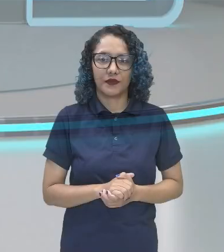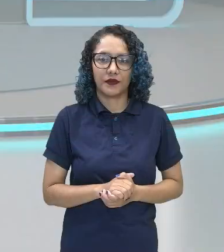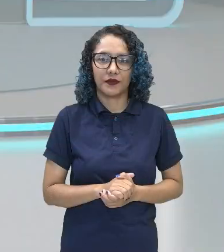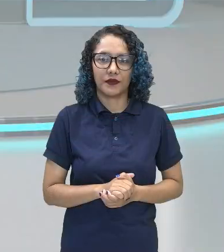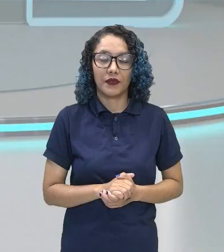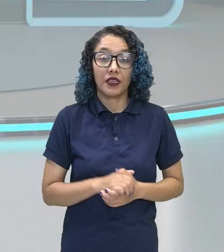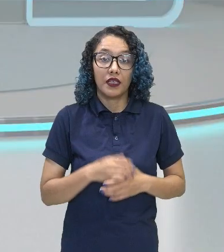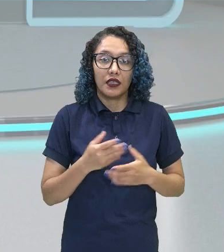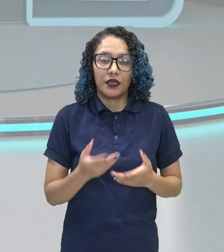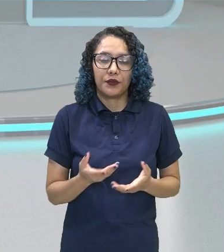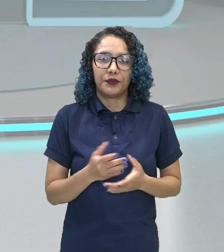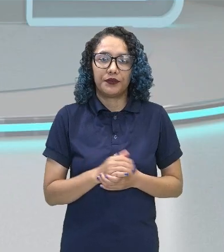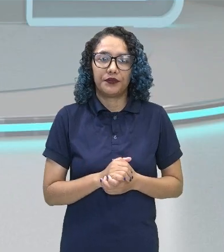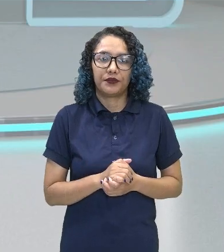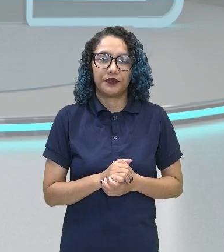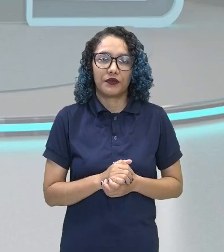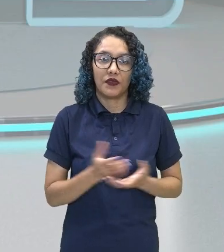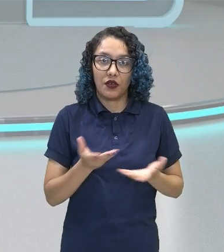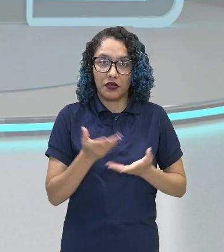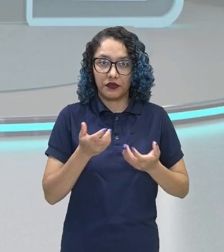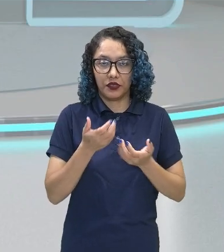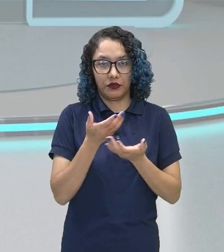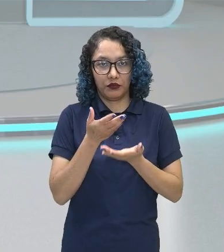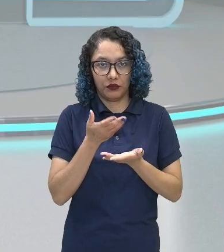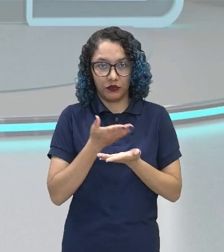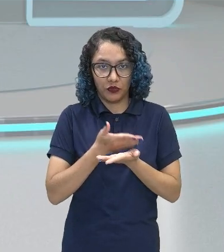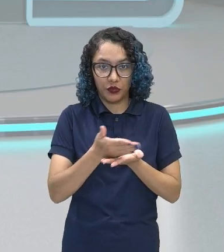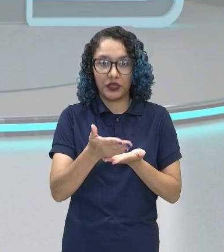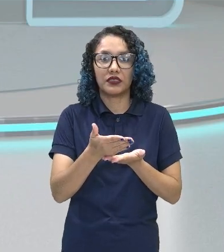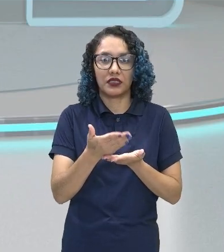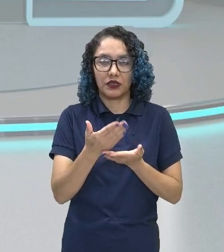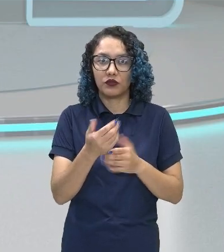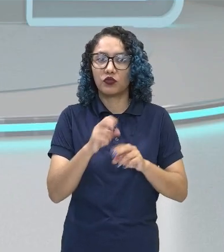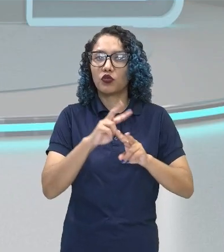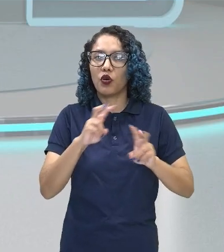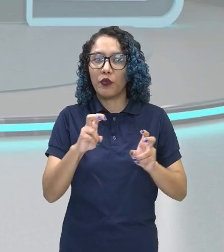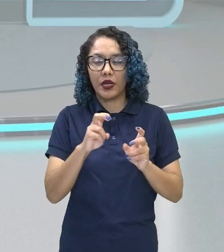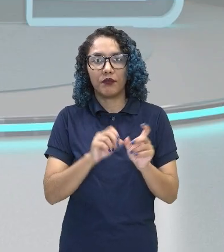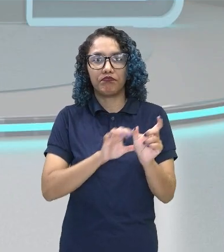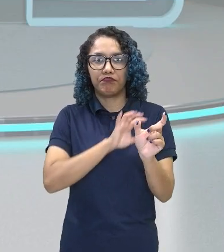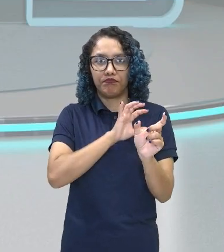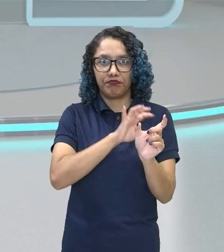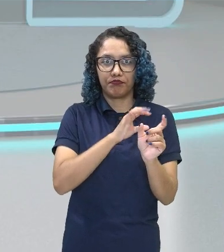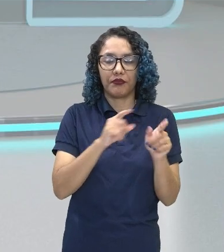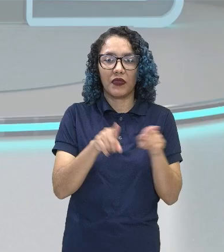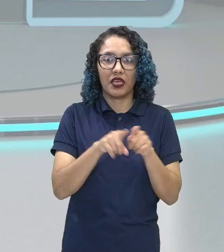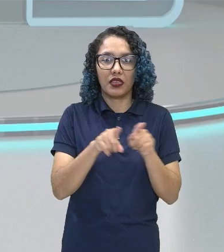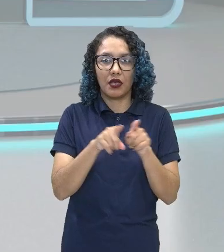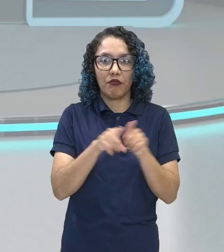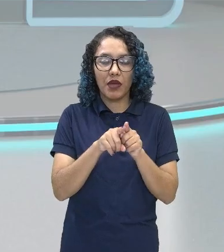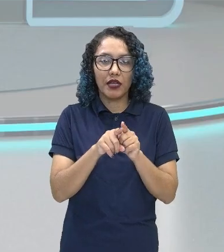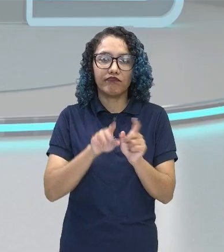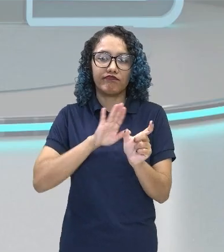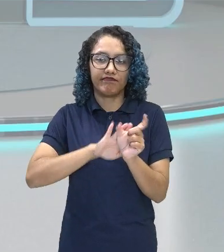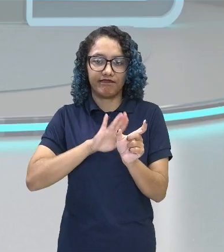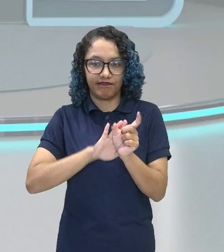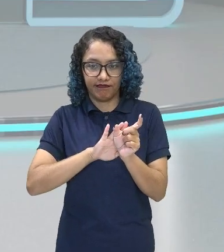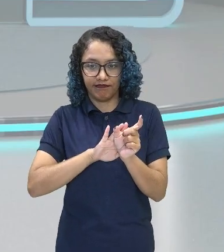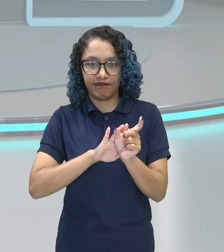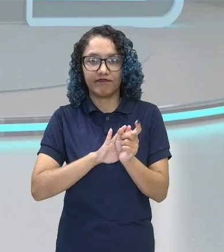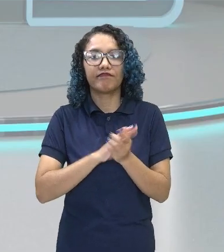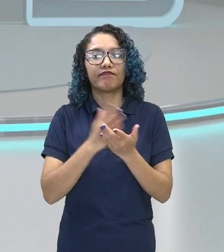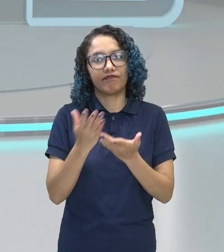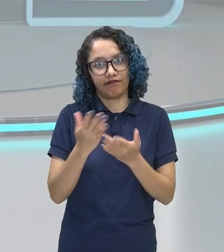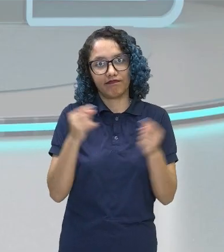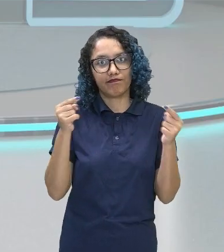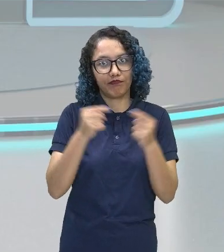Então, começando falando de denotação e conotação, que tem tudo a ver com o percurso da